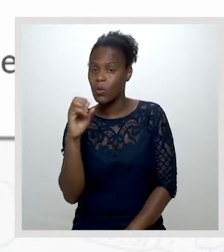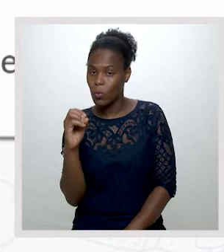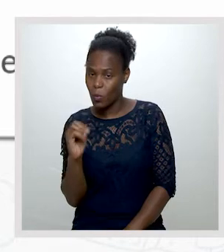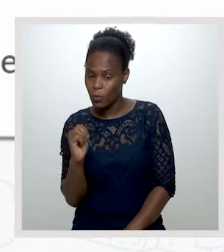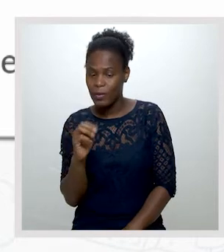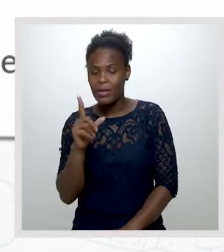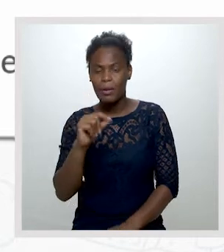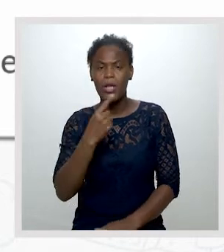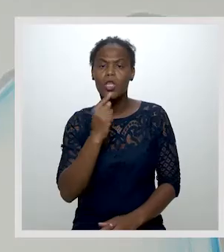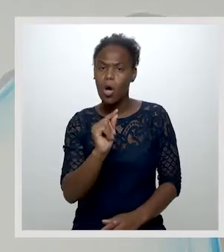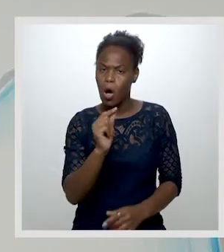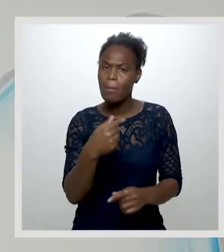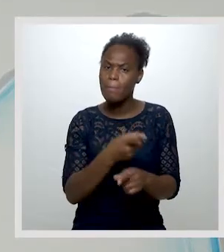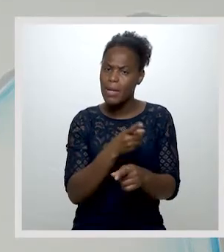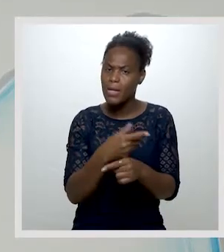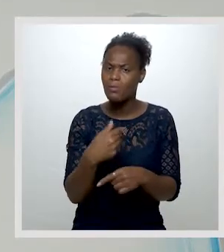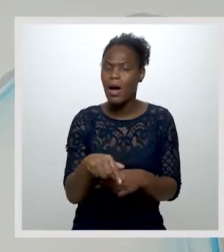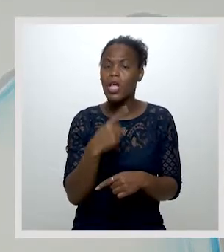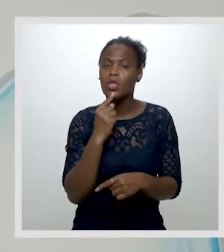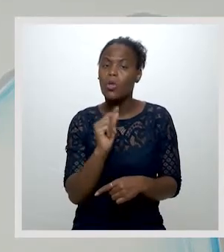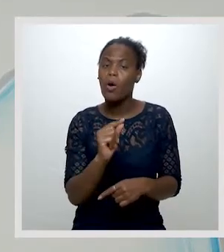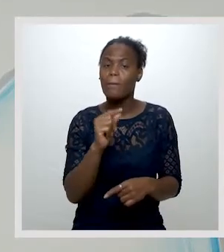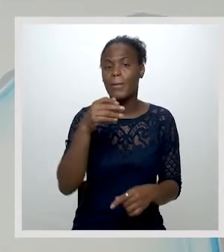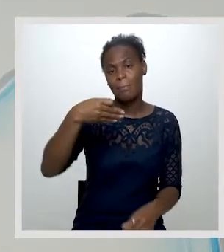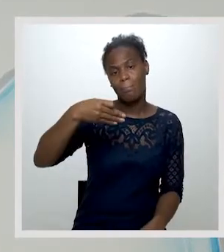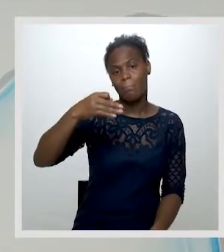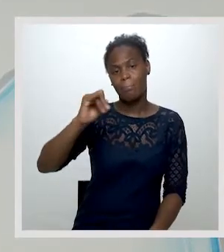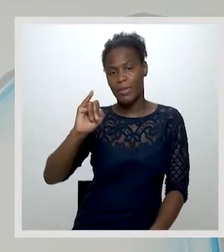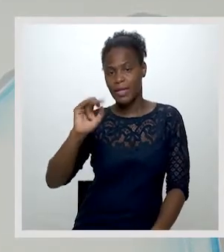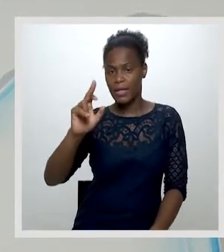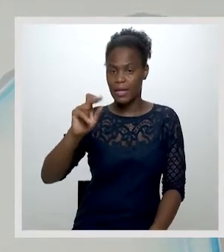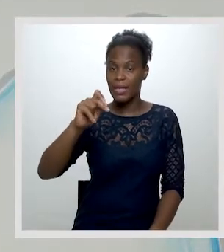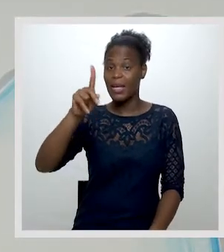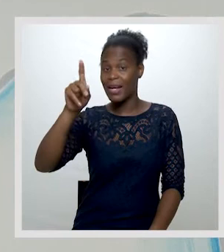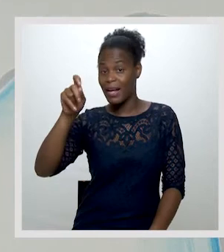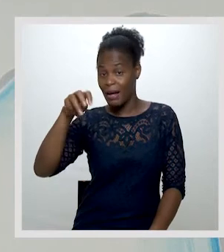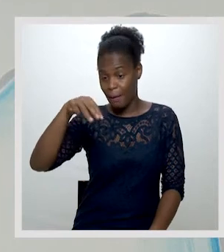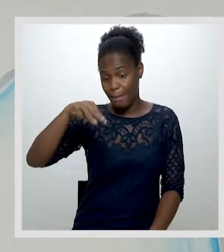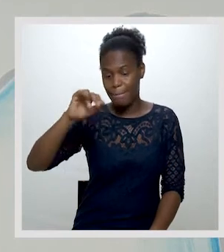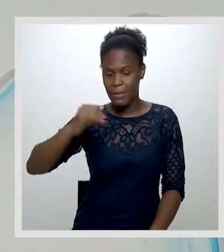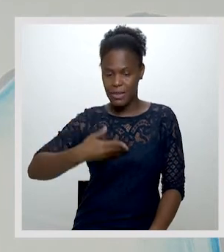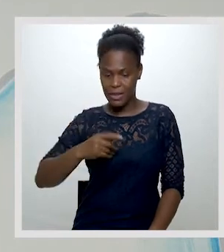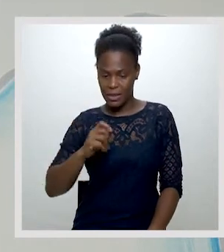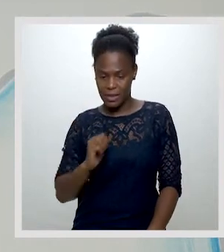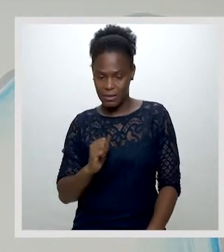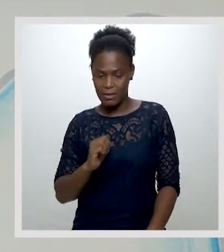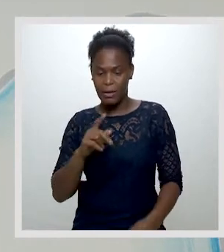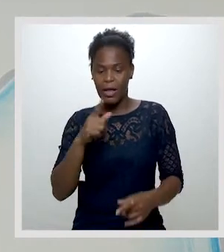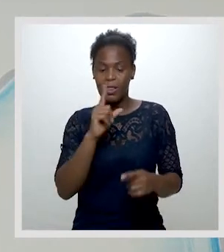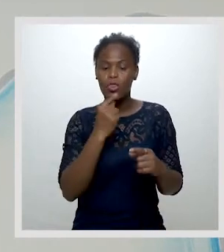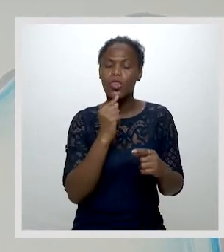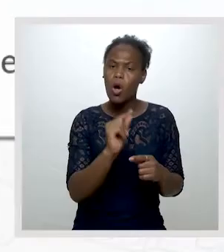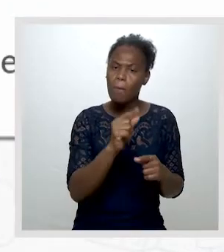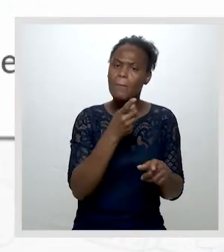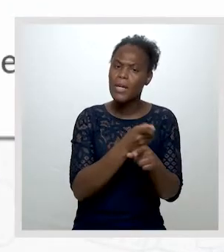Também existe um sólido geométrico chamado pirâmide. Vamos observar tal como